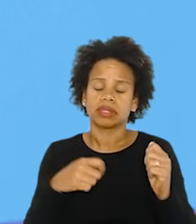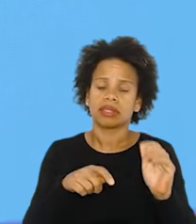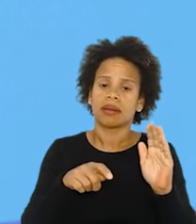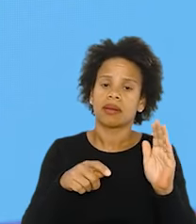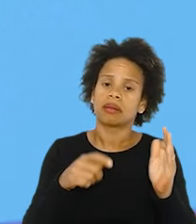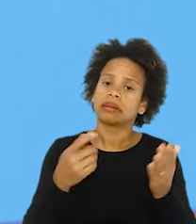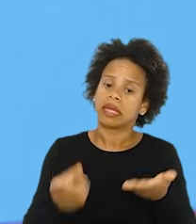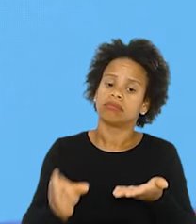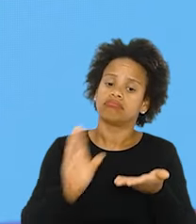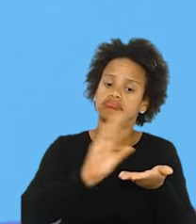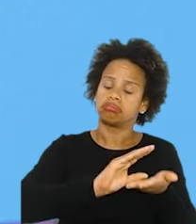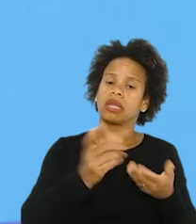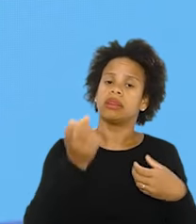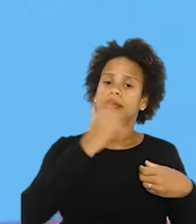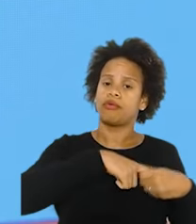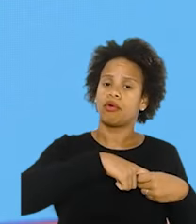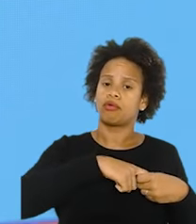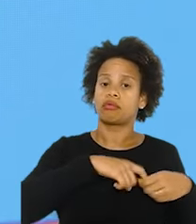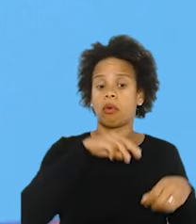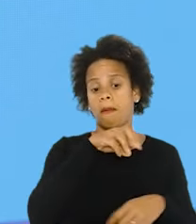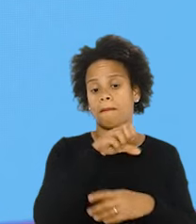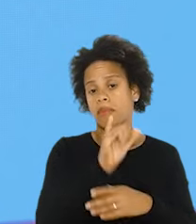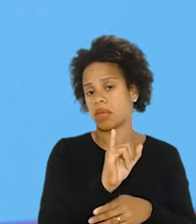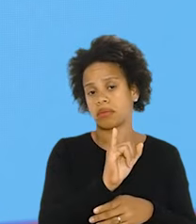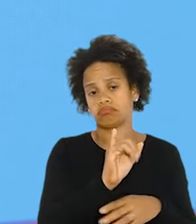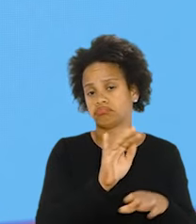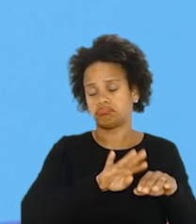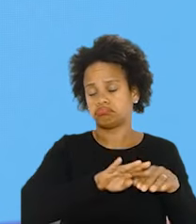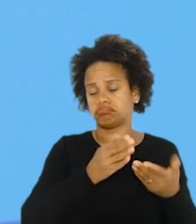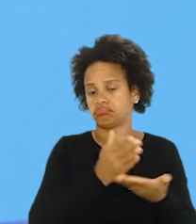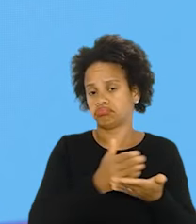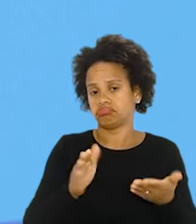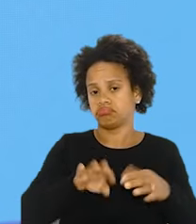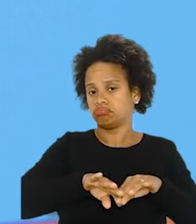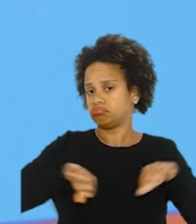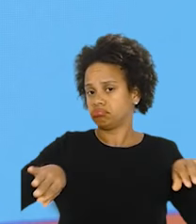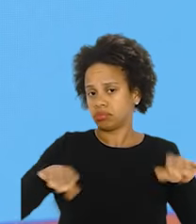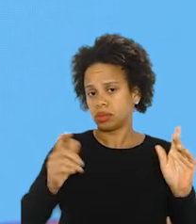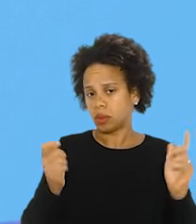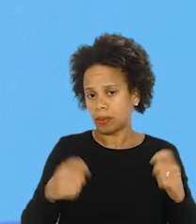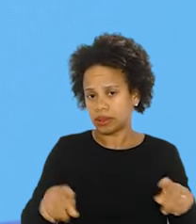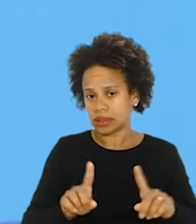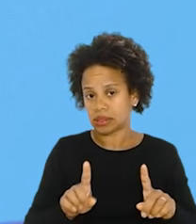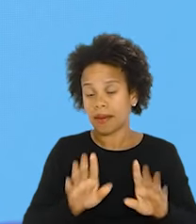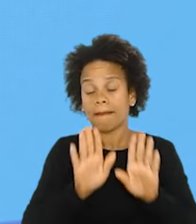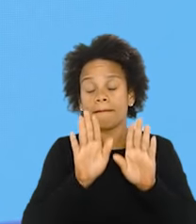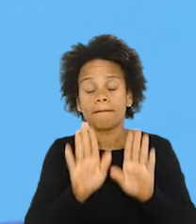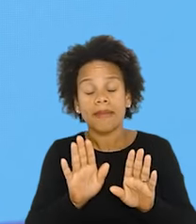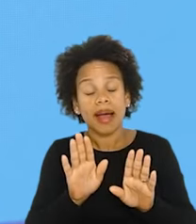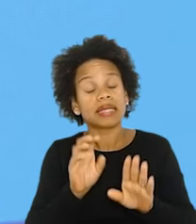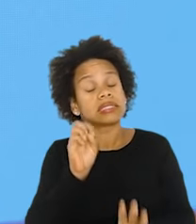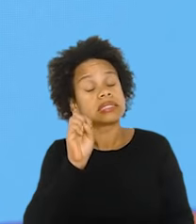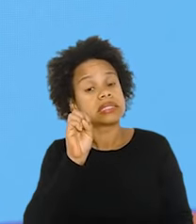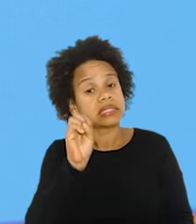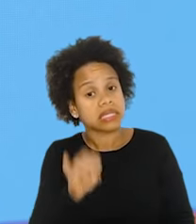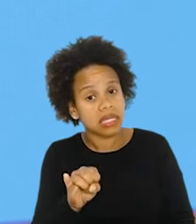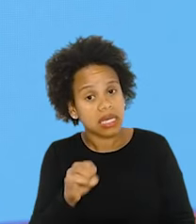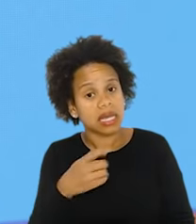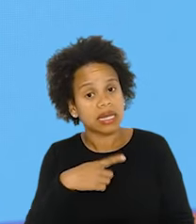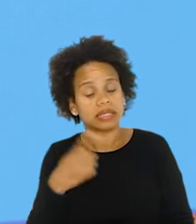vai ter restituição etc o mei tá fora disso Ok a não ser A não ser que ele tenha um faturamento